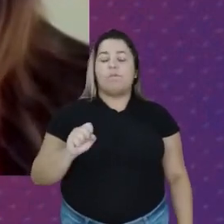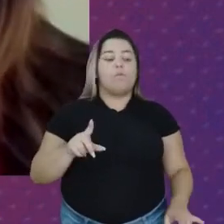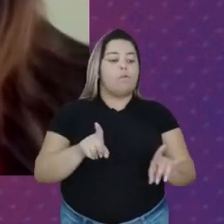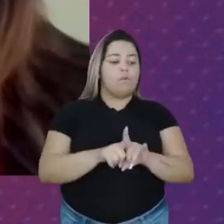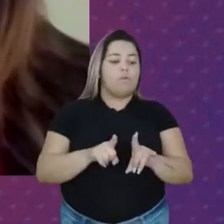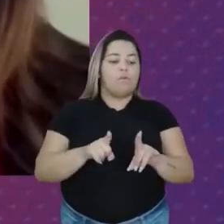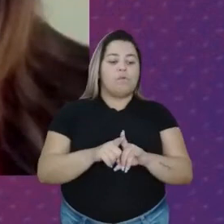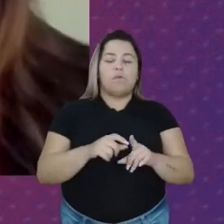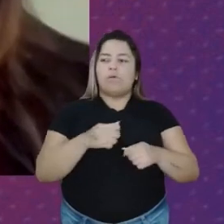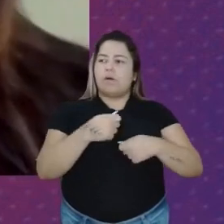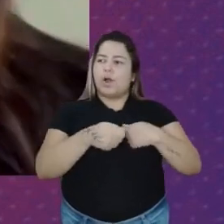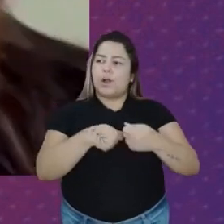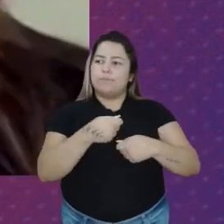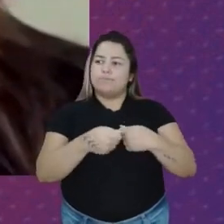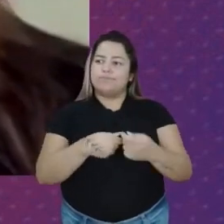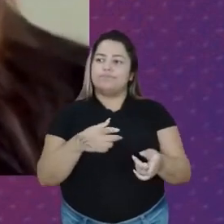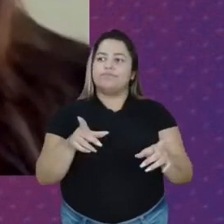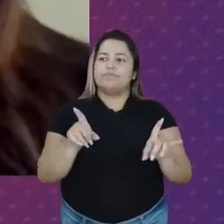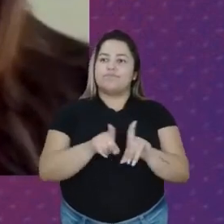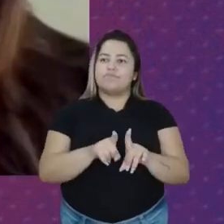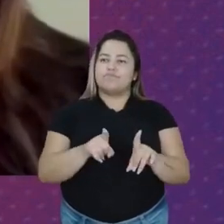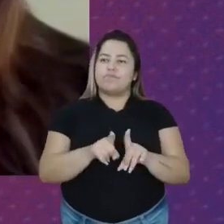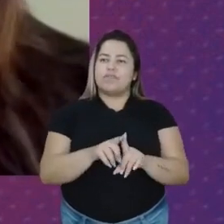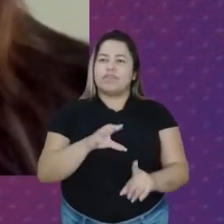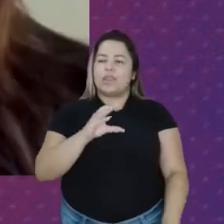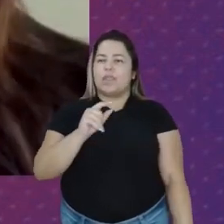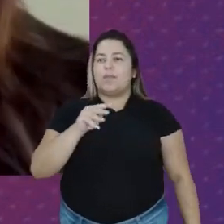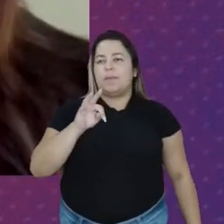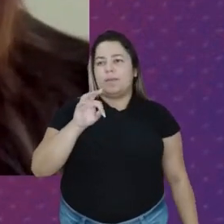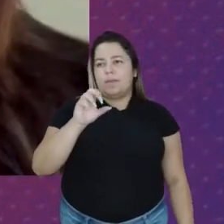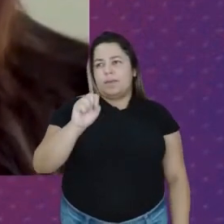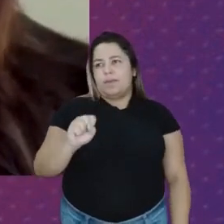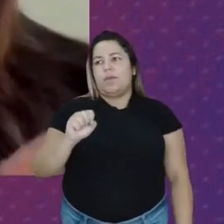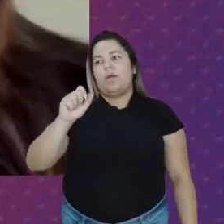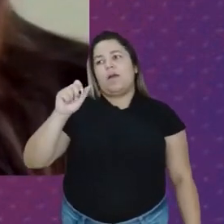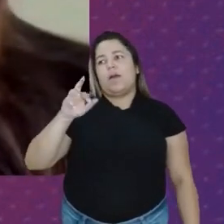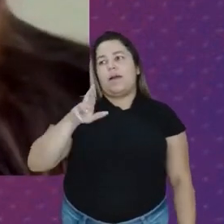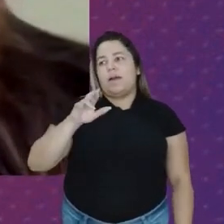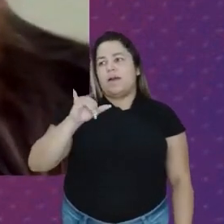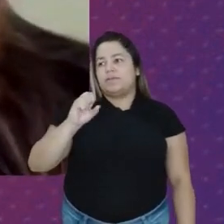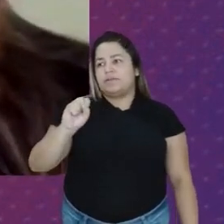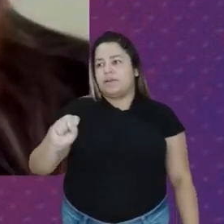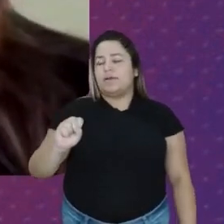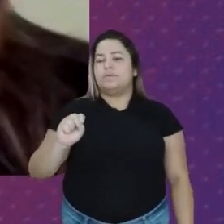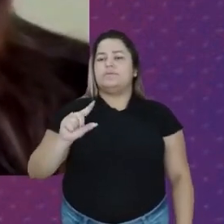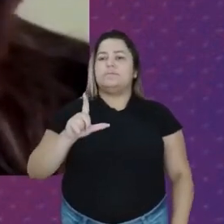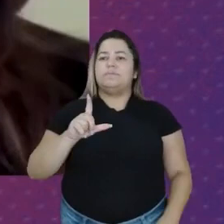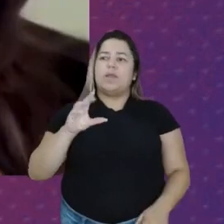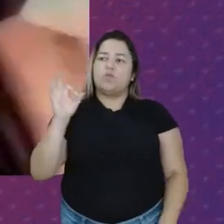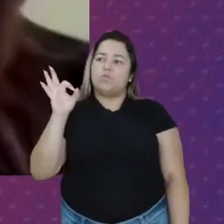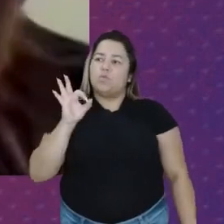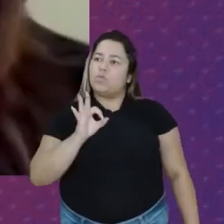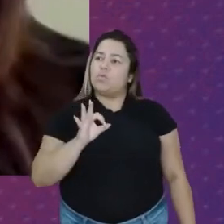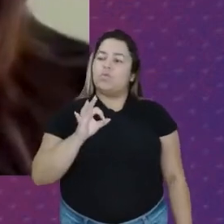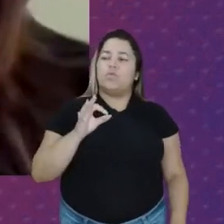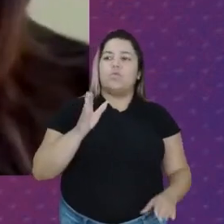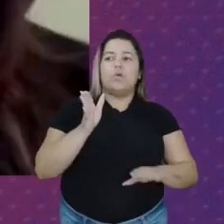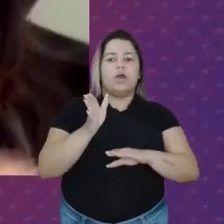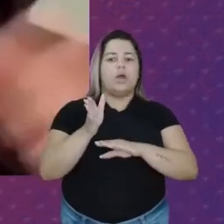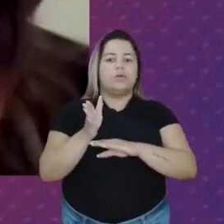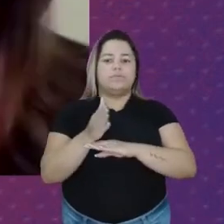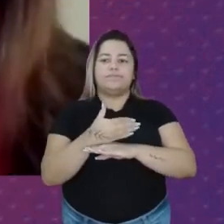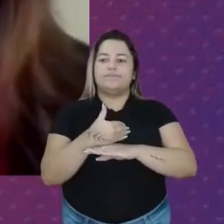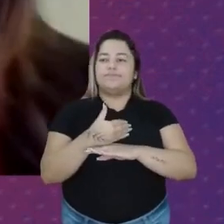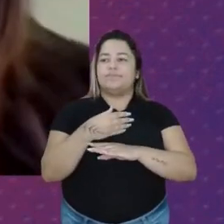financiamento de campanha, existem também as cotas raciais. Então, desses percentuais, né, primeiro você divide por gênero, olha,